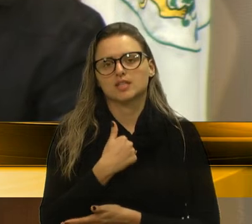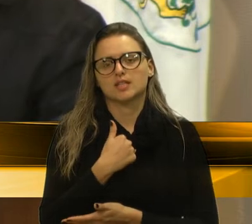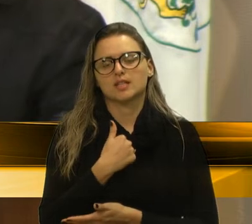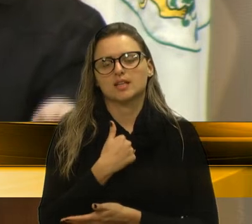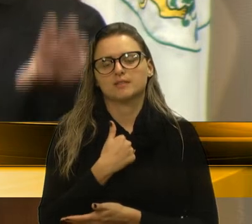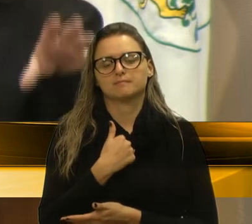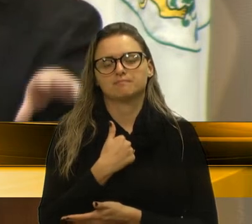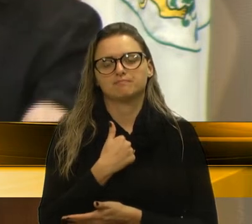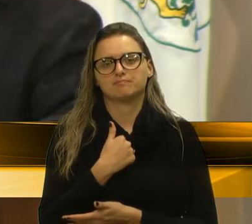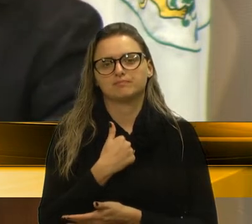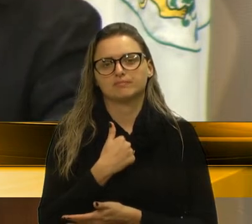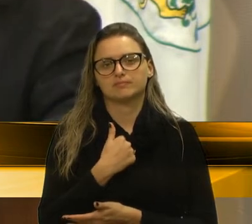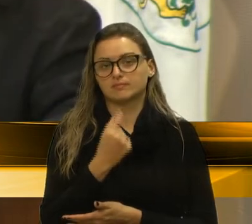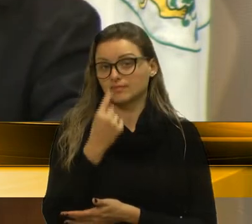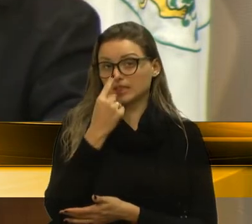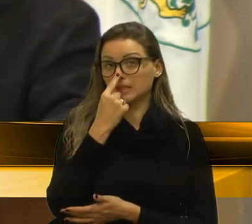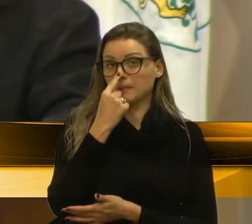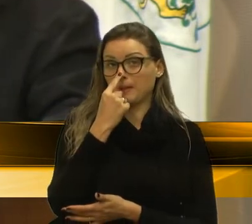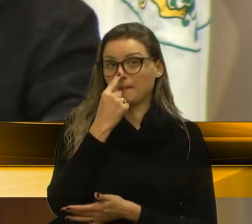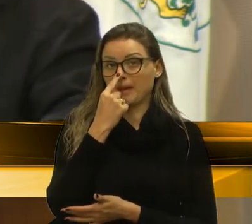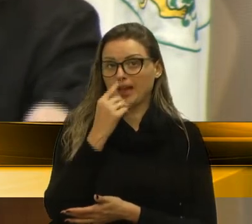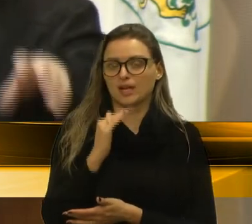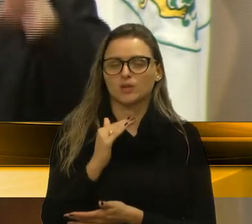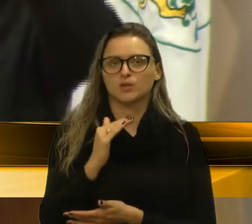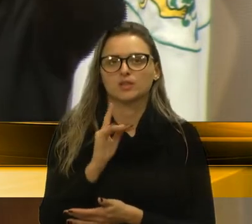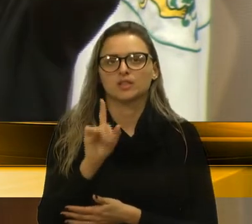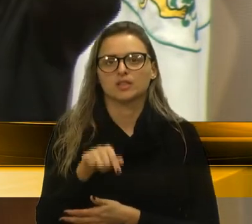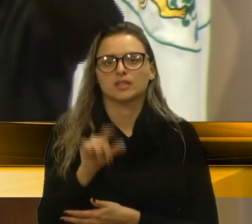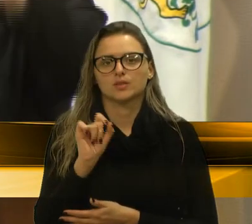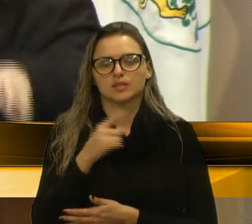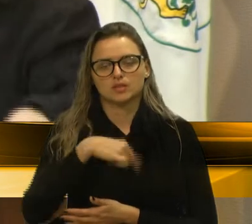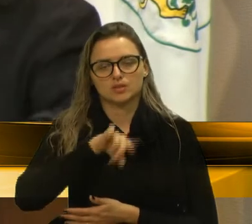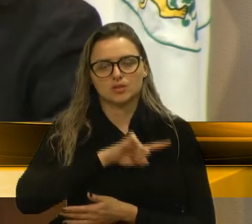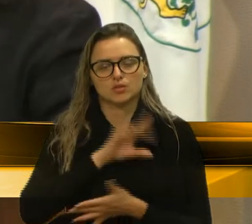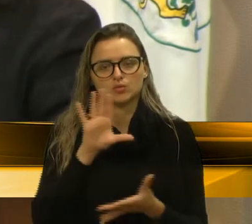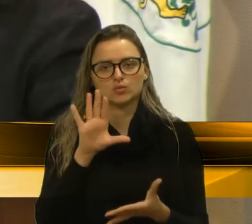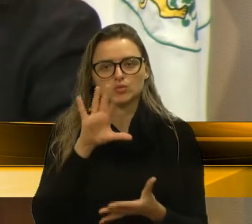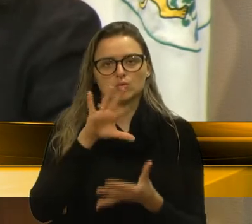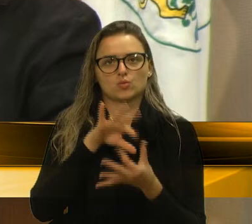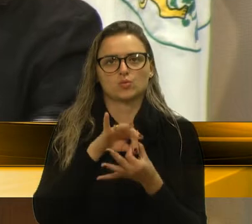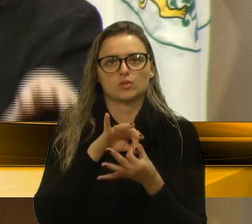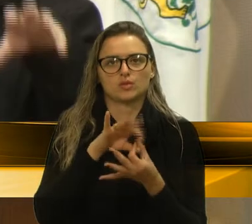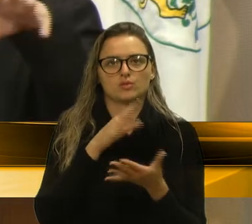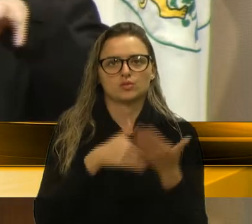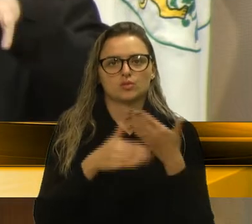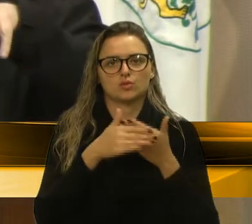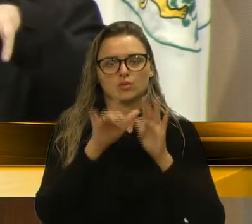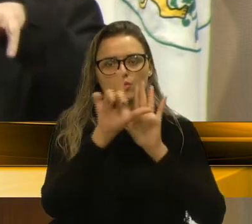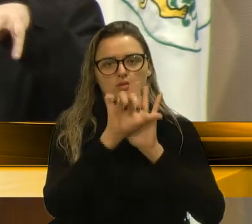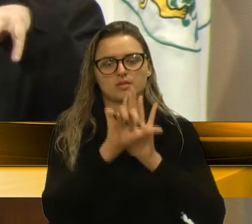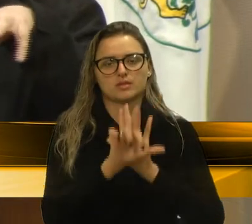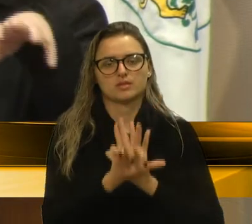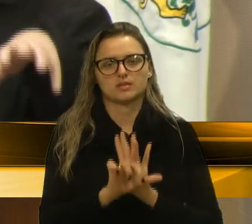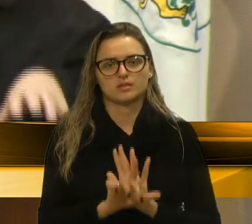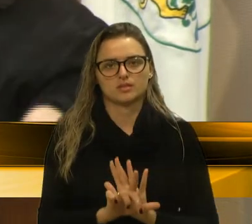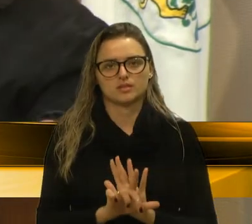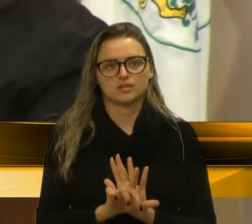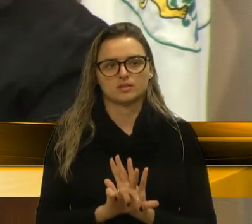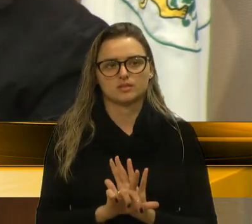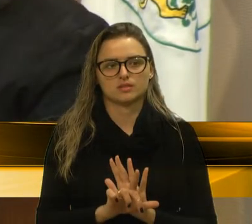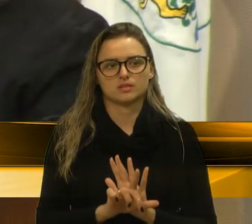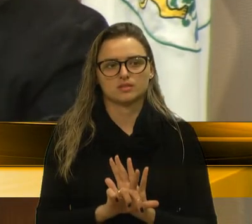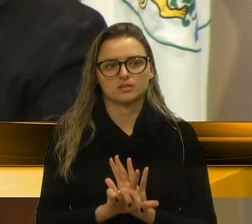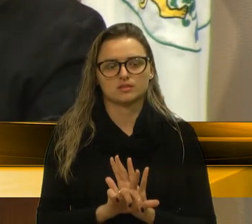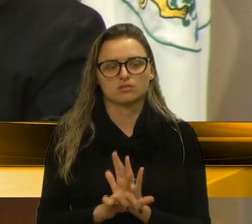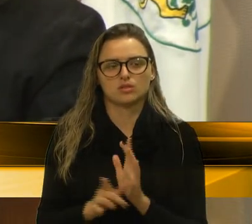apego é a que criou, nós fizemos a junção de todas as leis que criou áreas de proteção